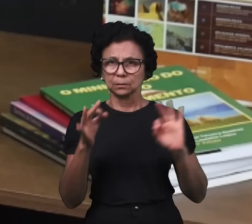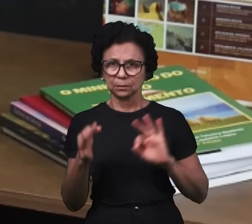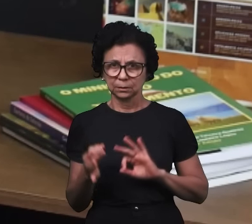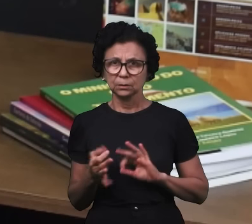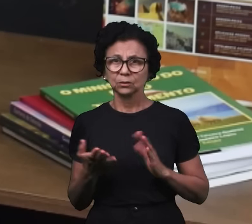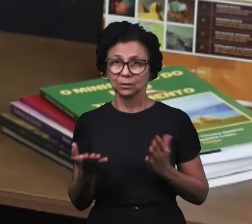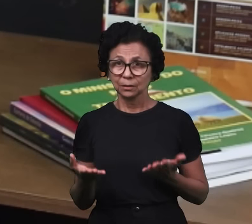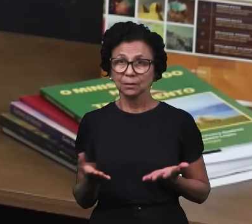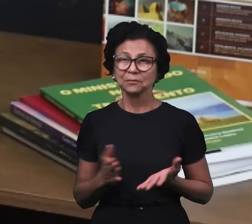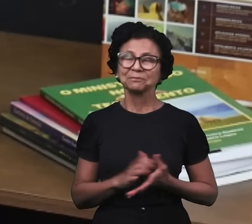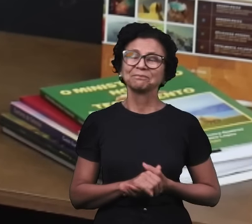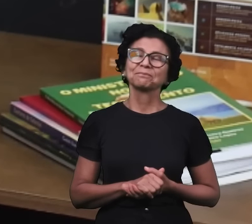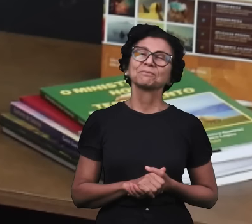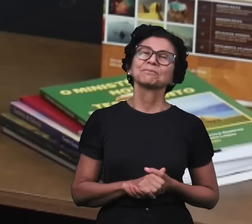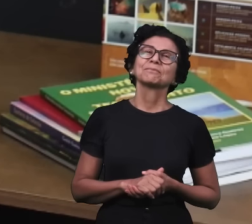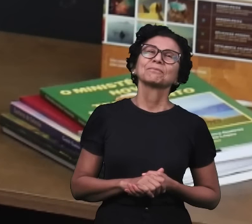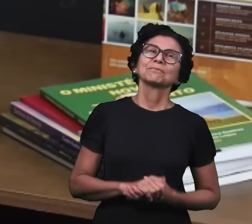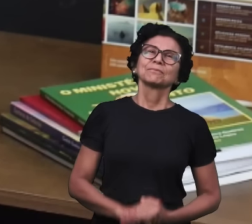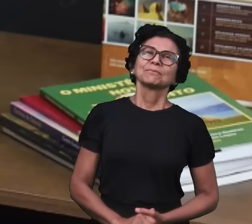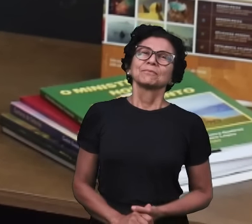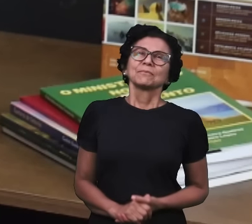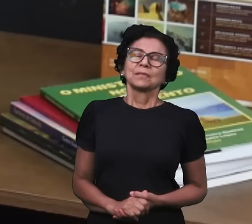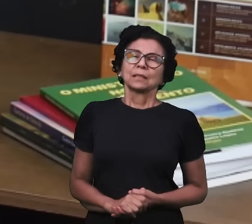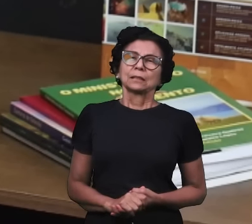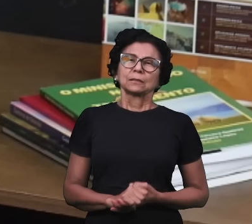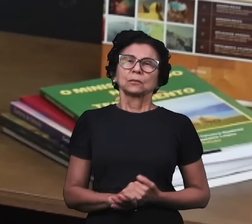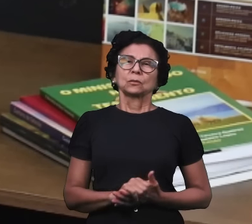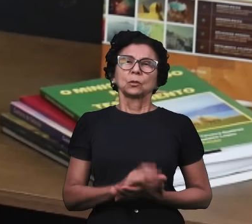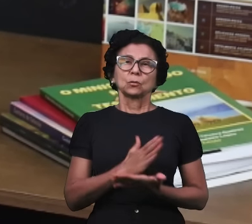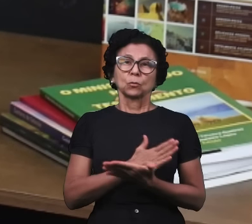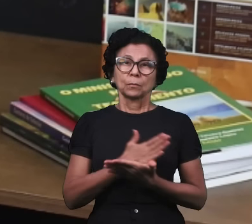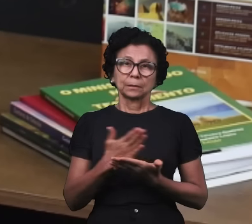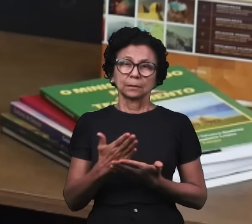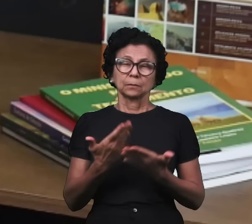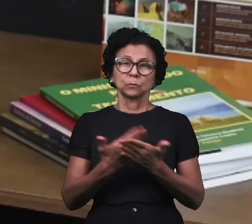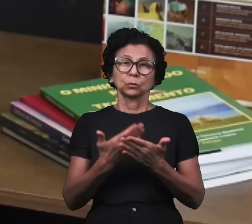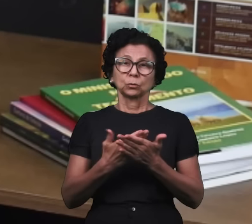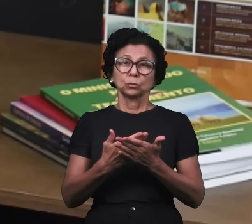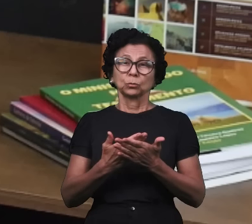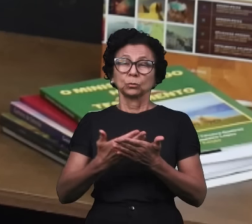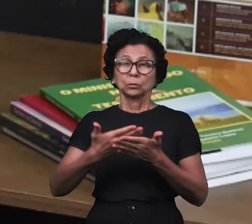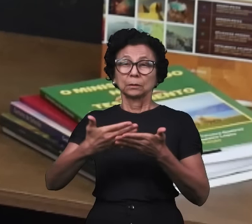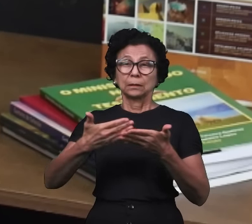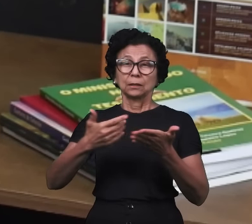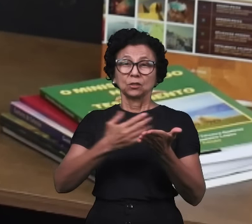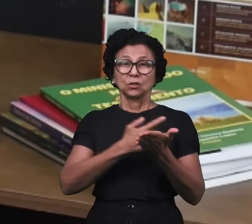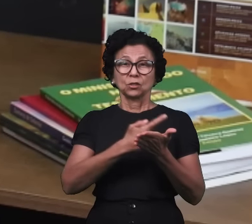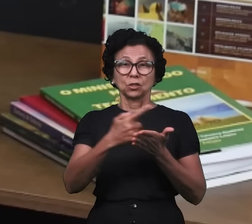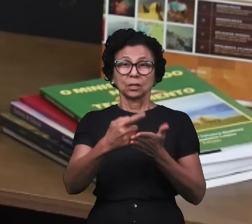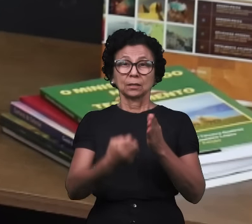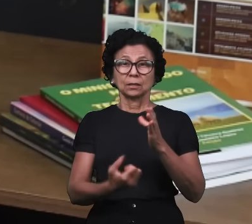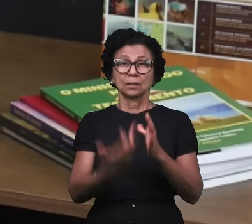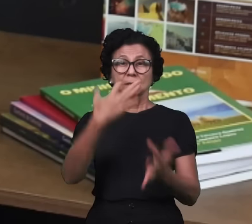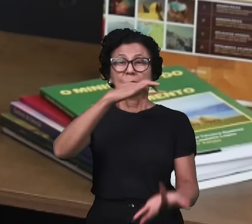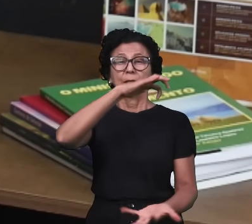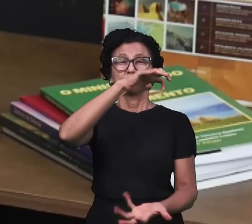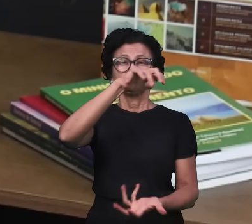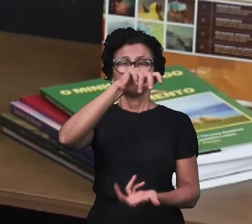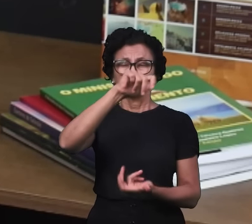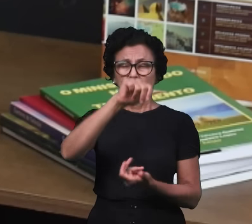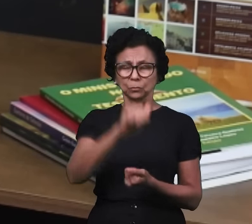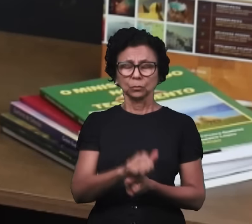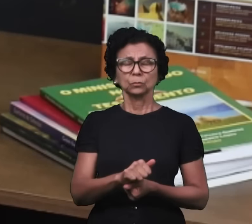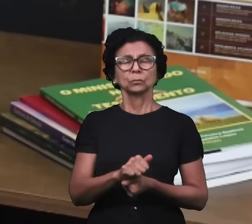acompanhando, né? E nós estamos vindo lá desde a criação, né? Falando do Senhor, de Deus, do projeto, falando do